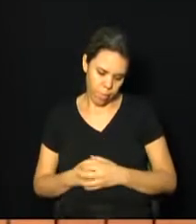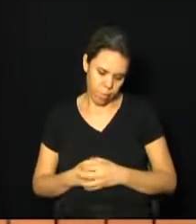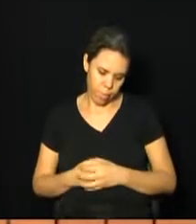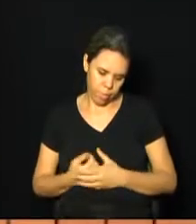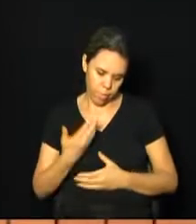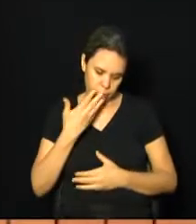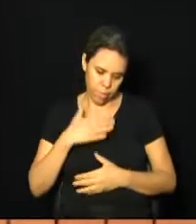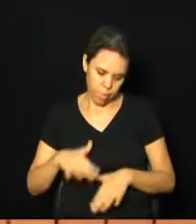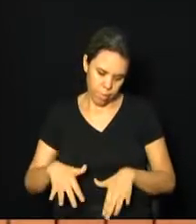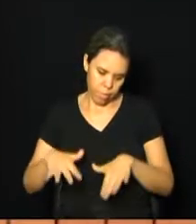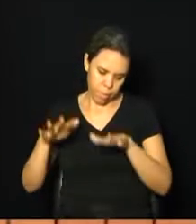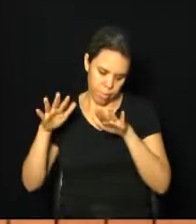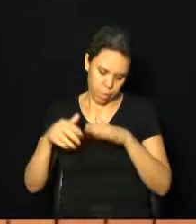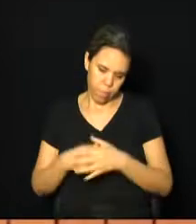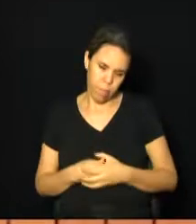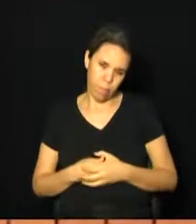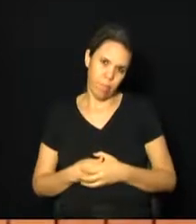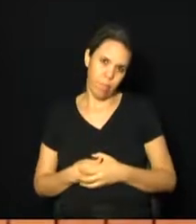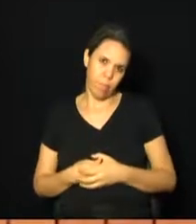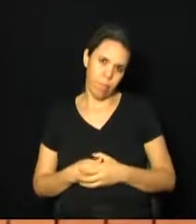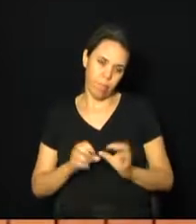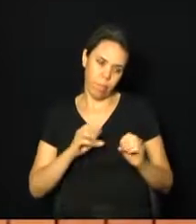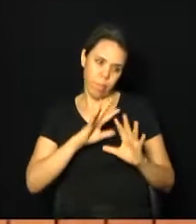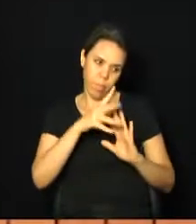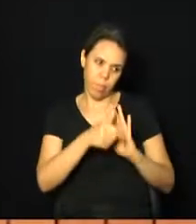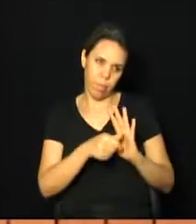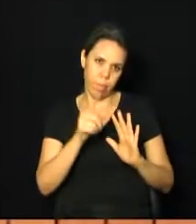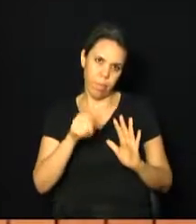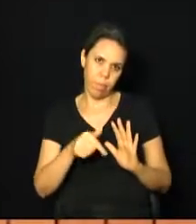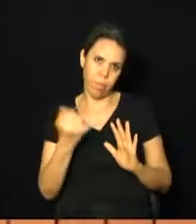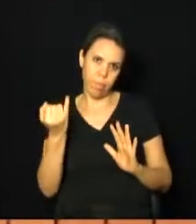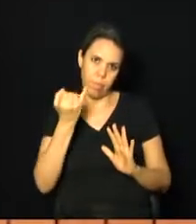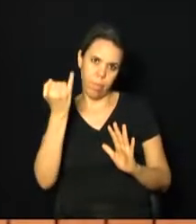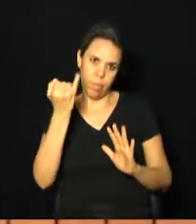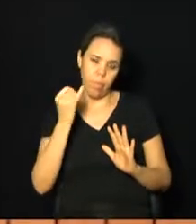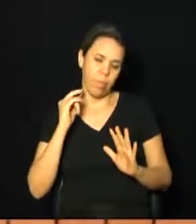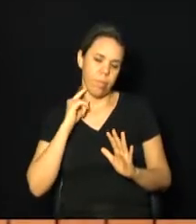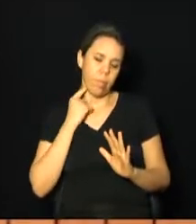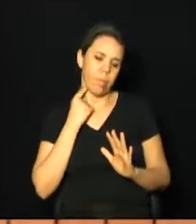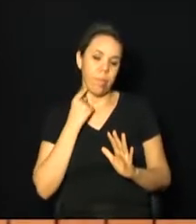desde pequeno, a questão da educação ambiental, que o lixo na